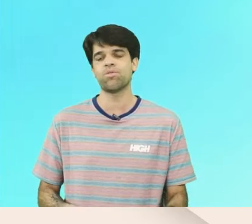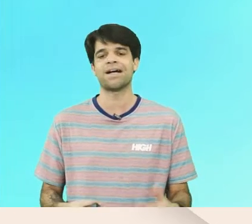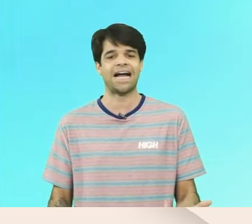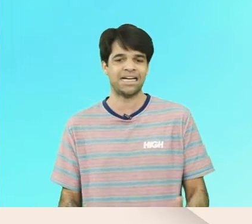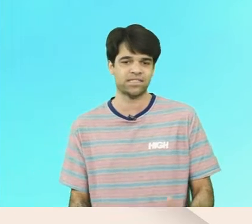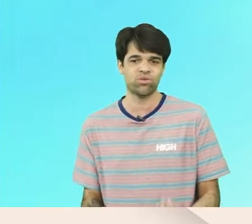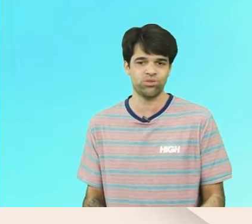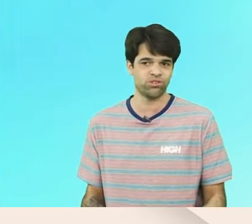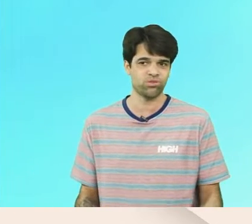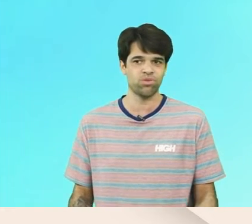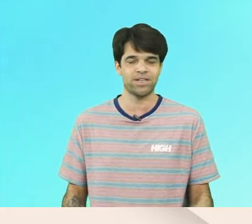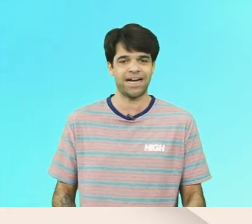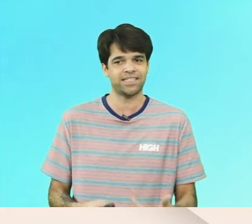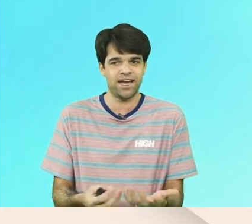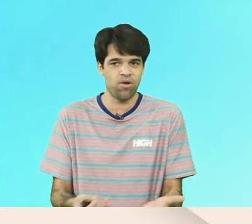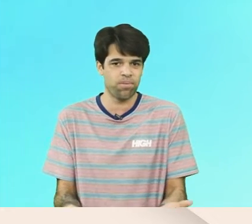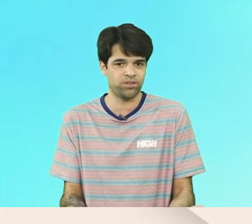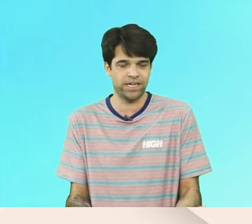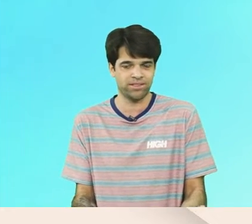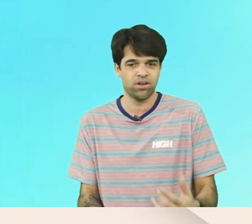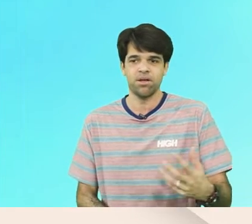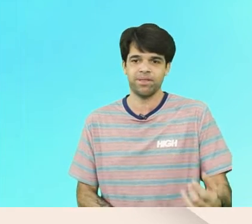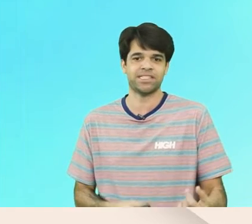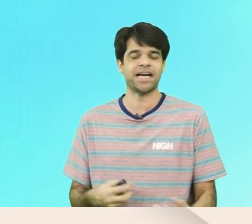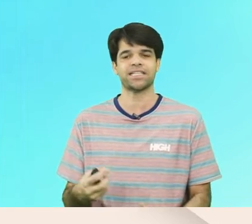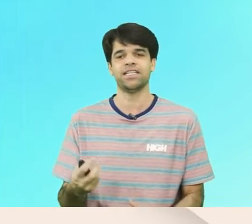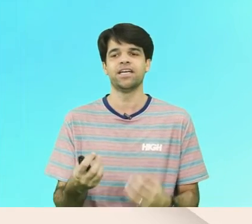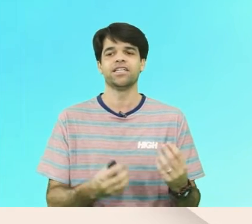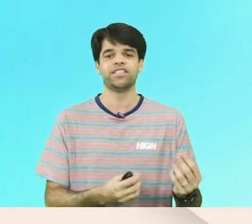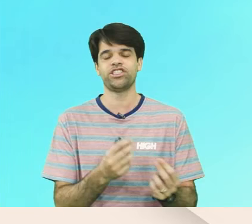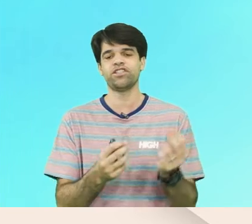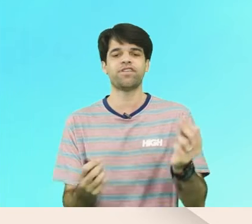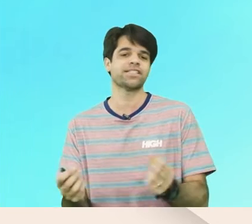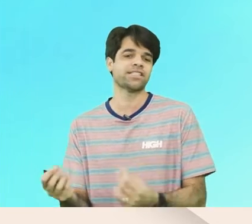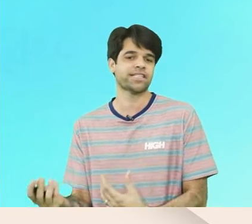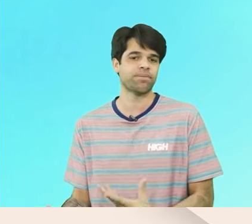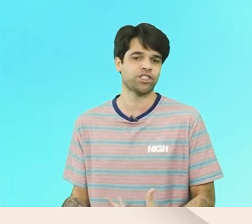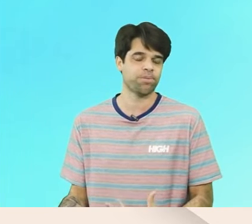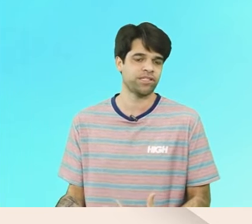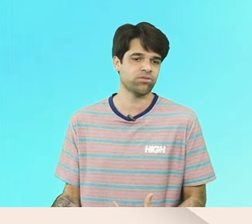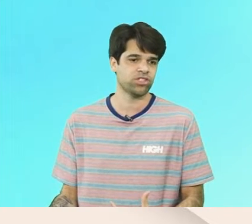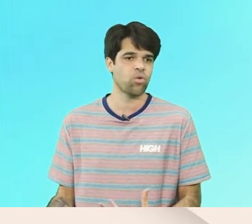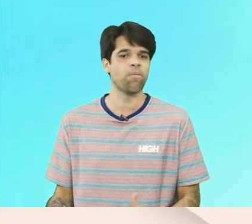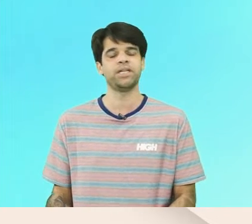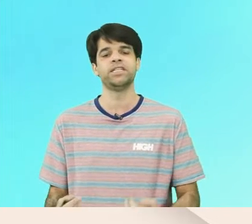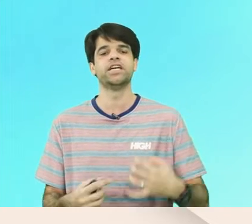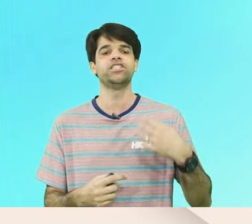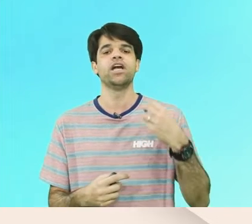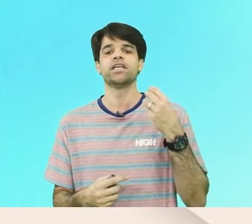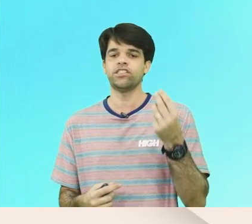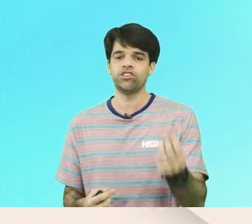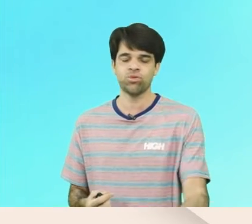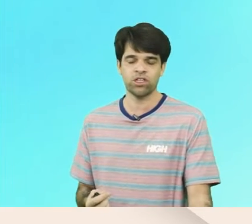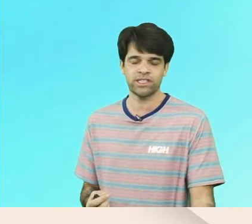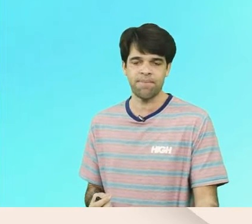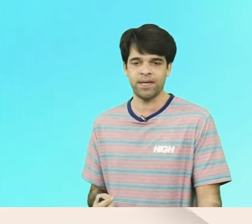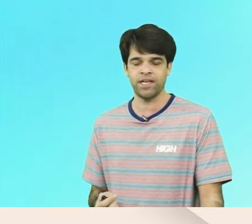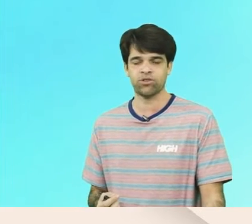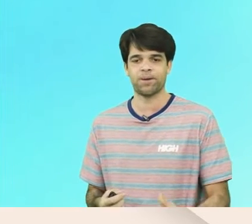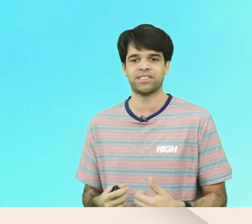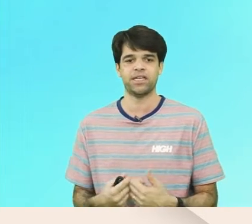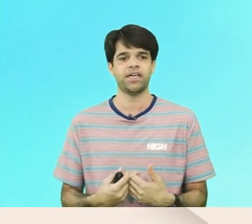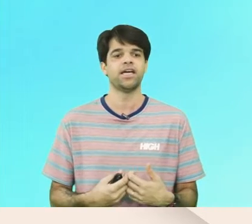for construir uma casa, a construção de uma casa é um projeto. Pensar que existem diversas etapas que precisam ser cumpridas, que existe